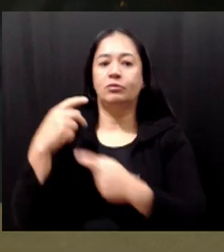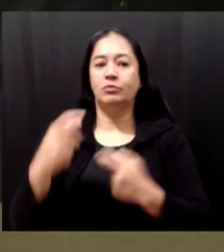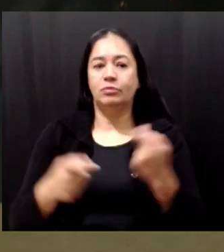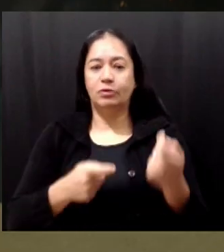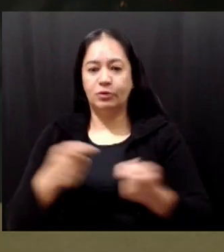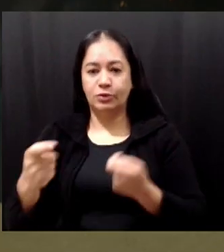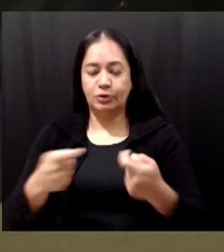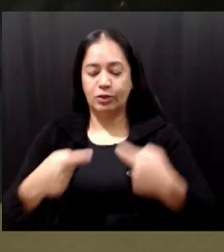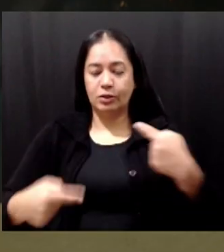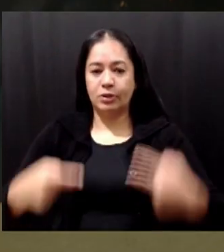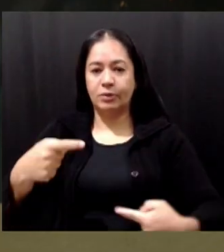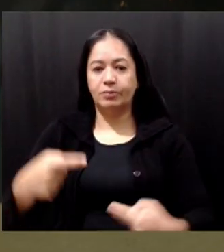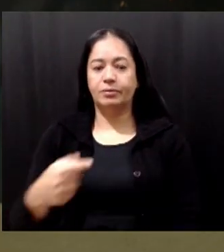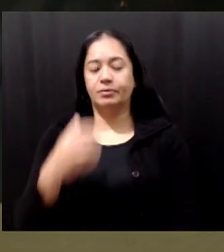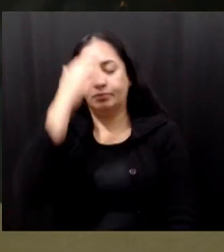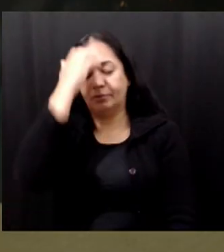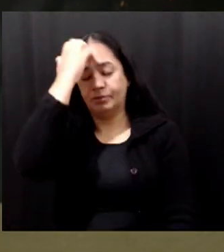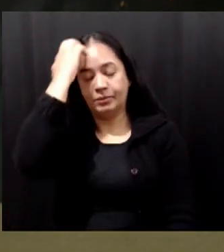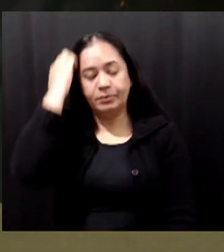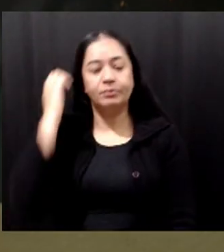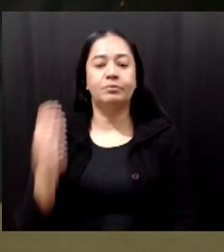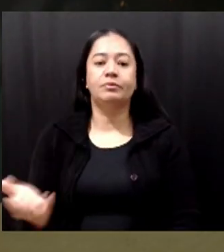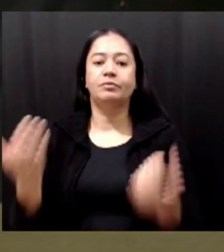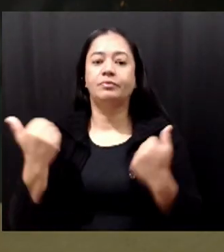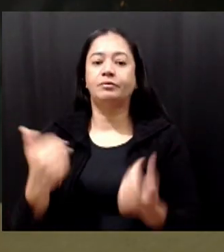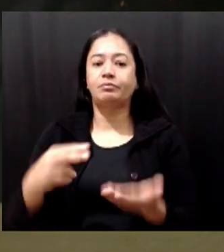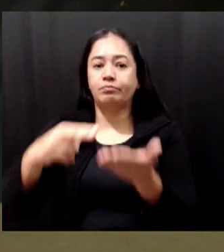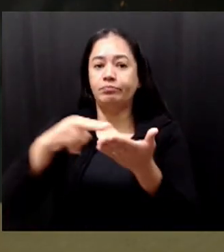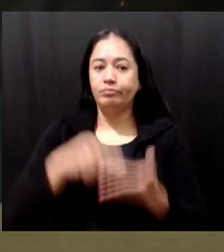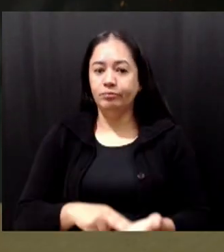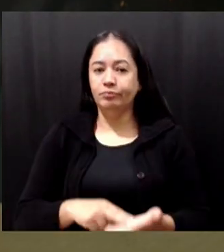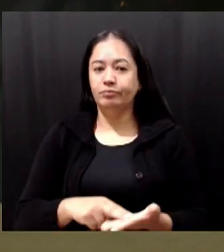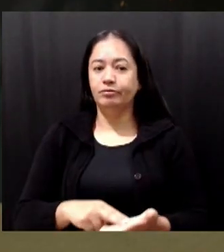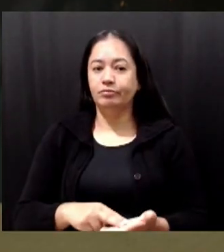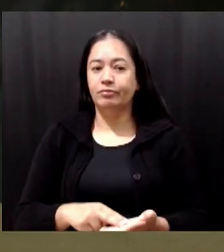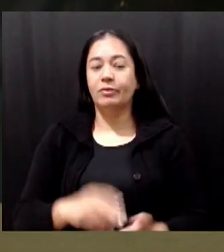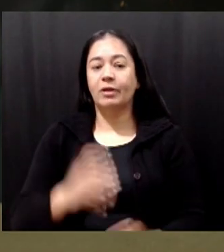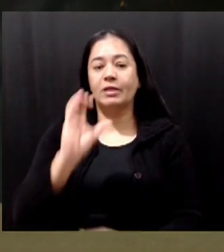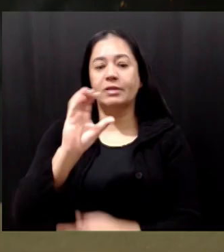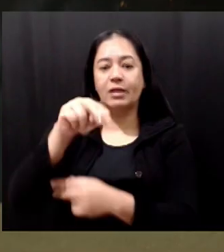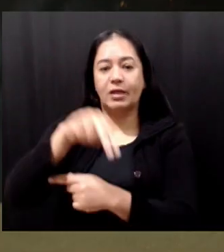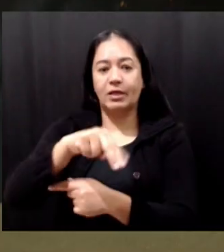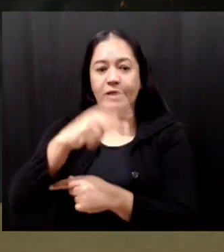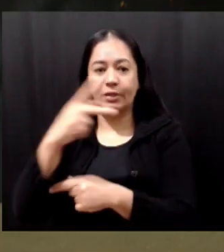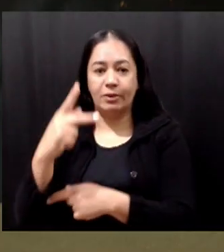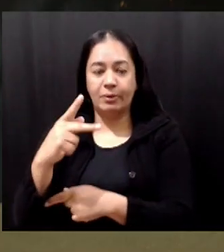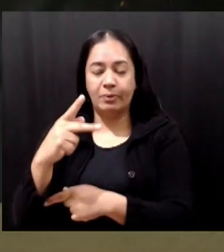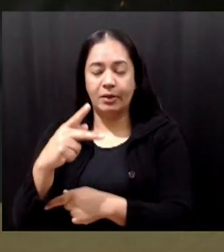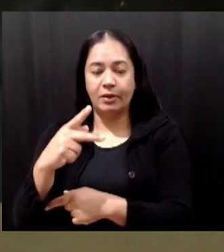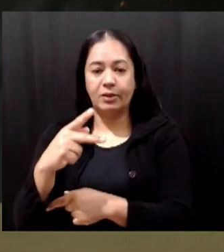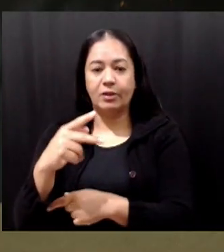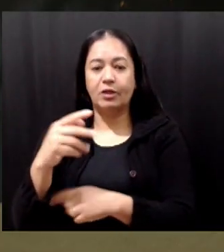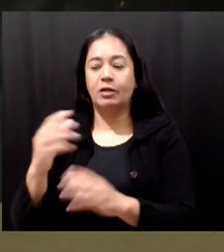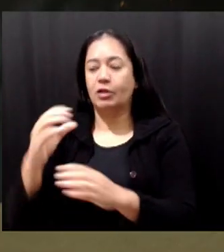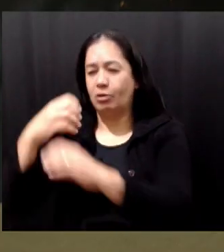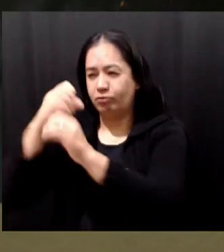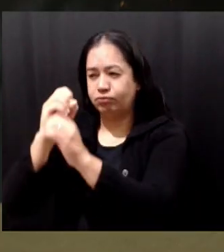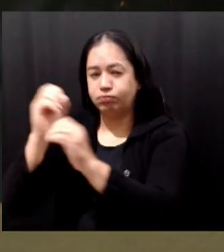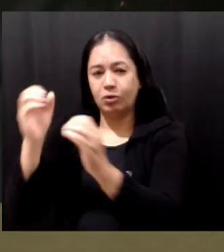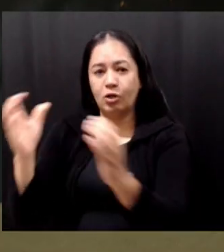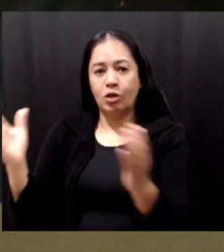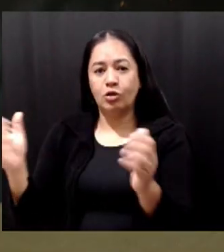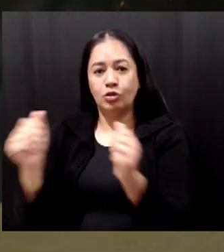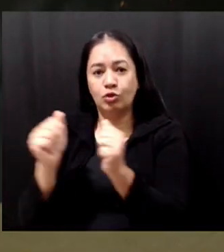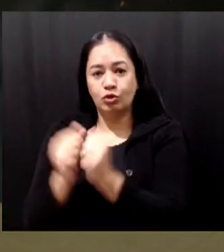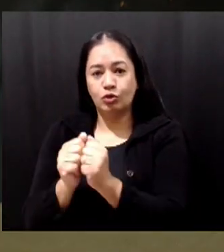política. Vamos lá, Correio Popular: CNPEM abrigará laboratório conjunto de Brasil e China. A unidade